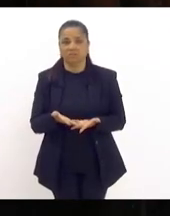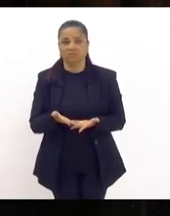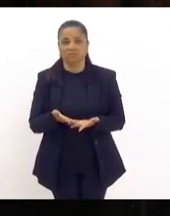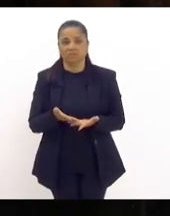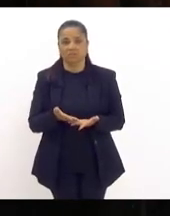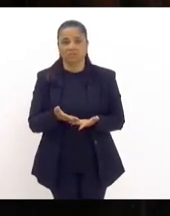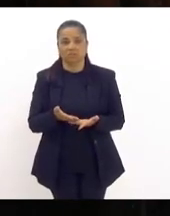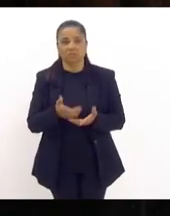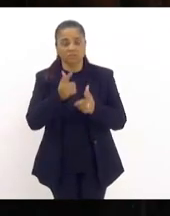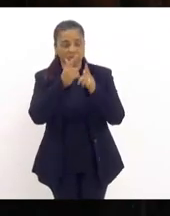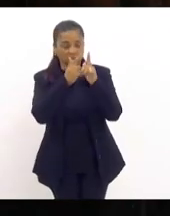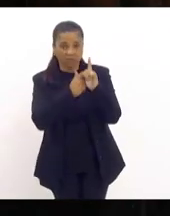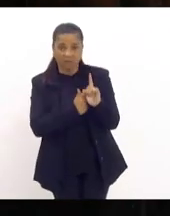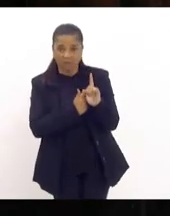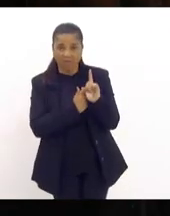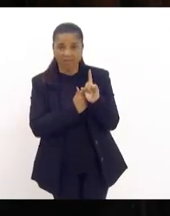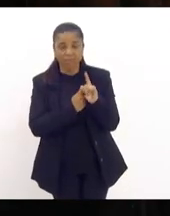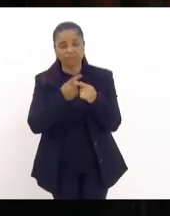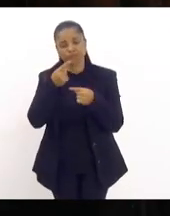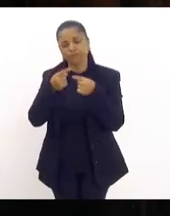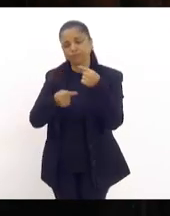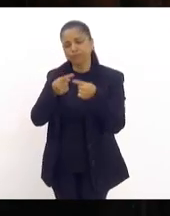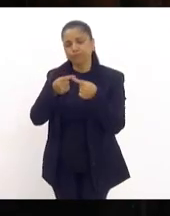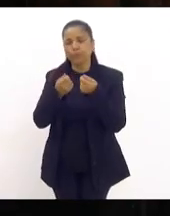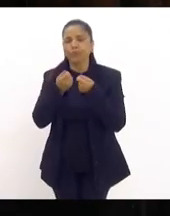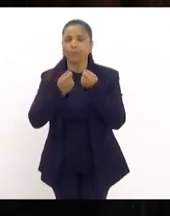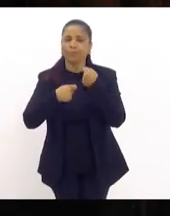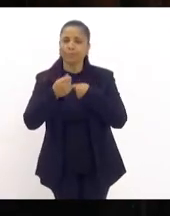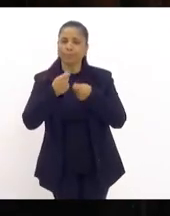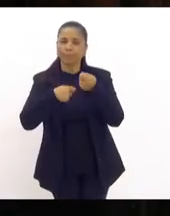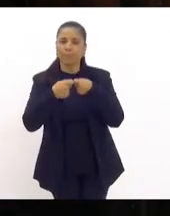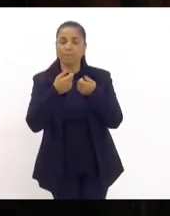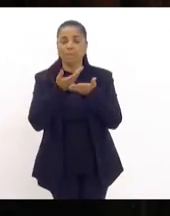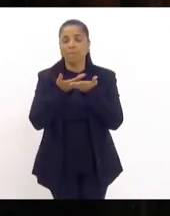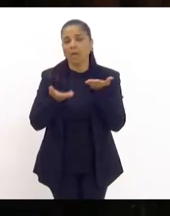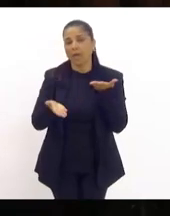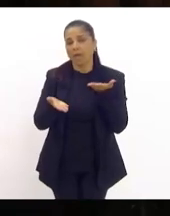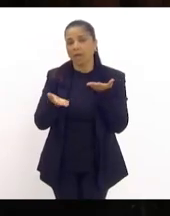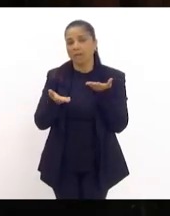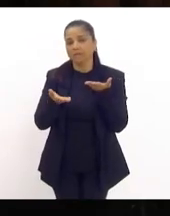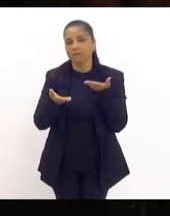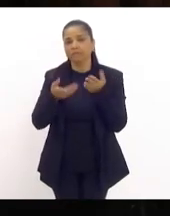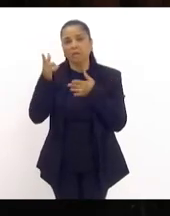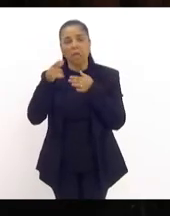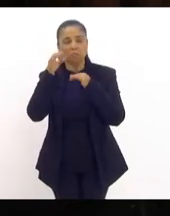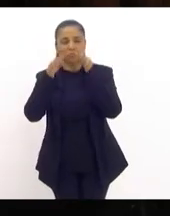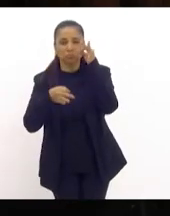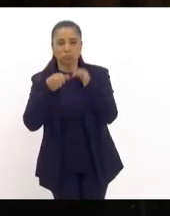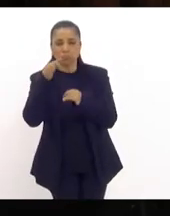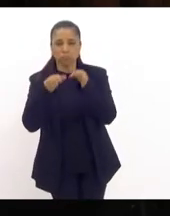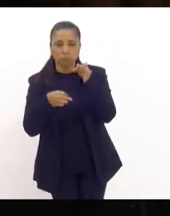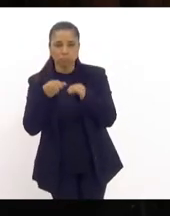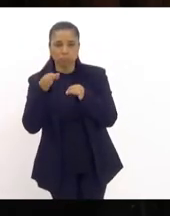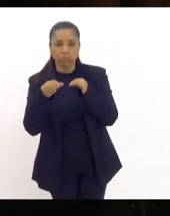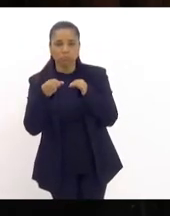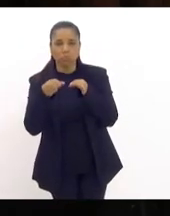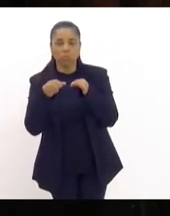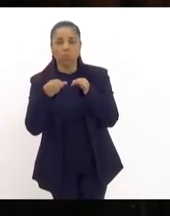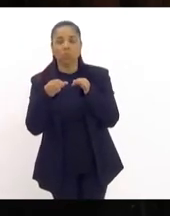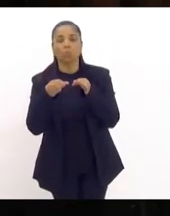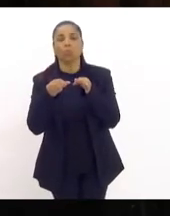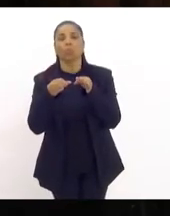deve, você discute administrativamente, perde, vai à justiça, o Código